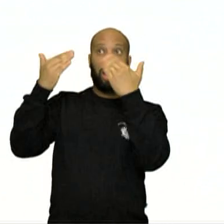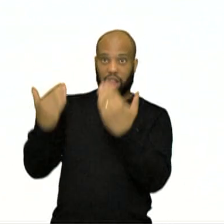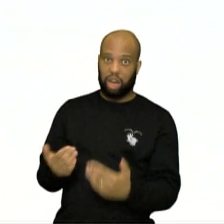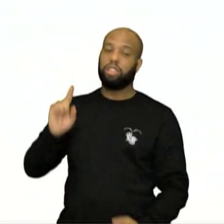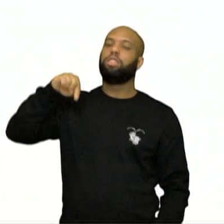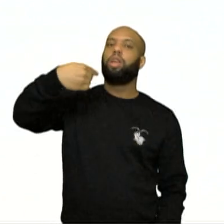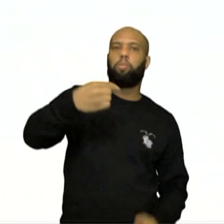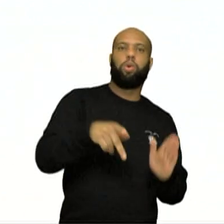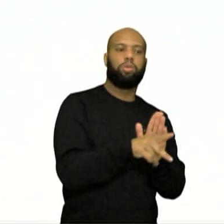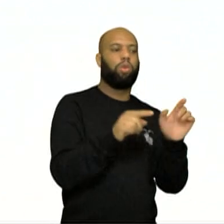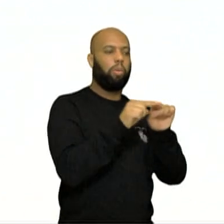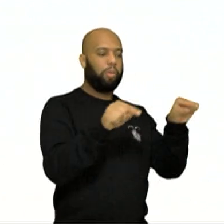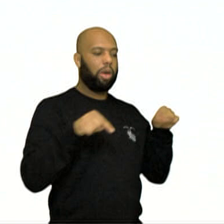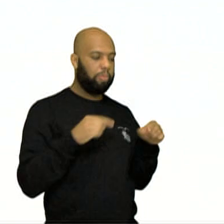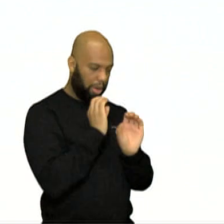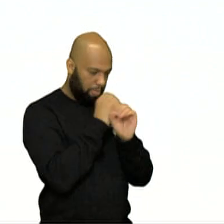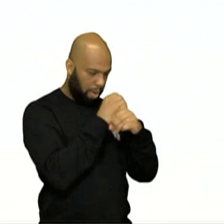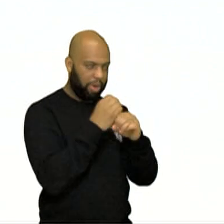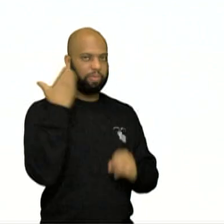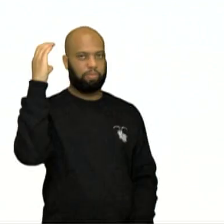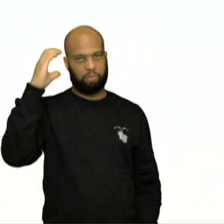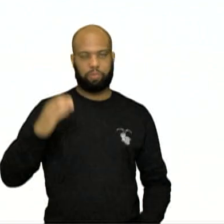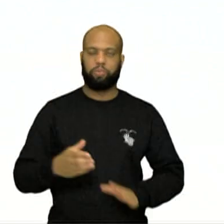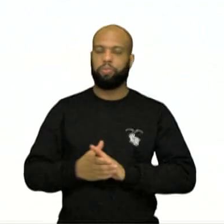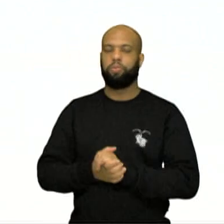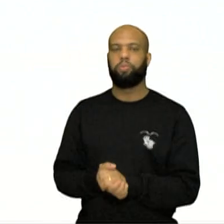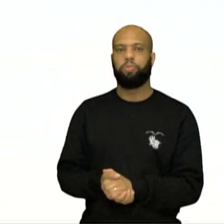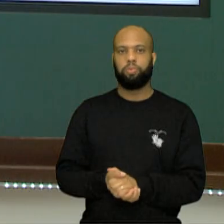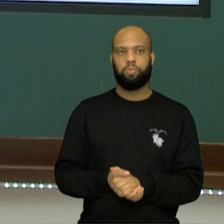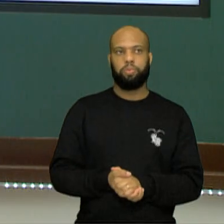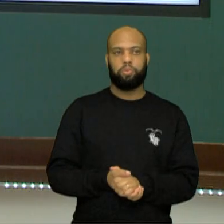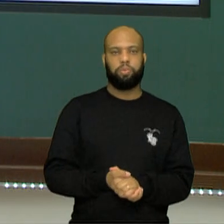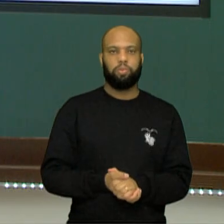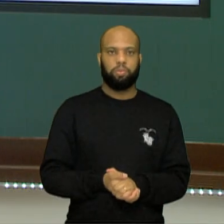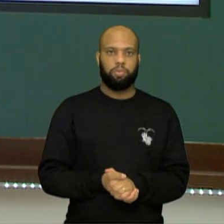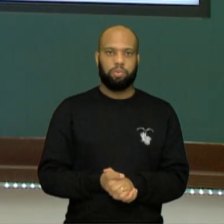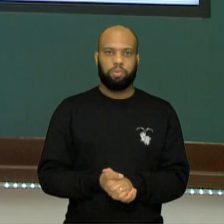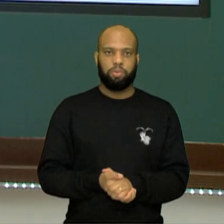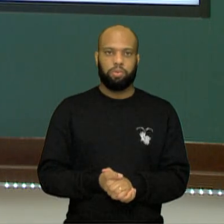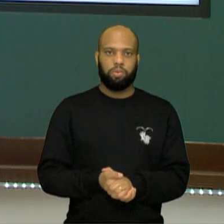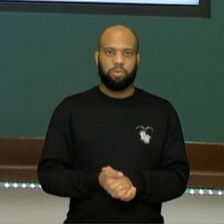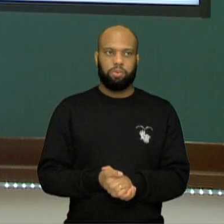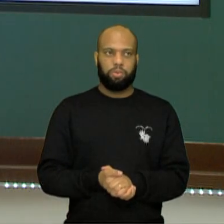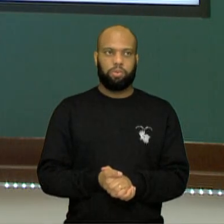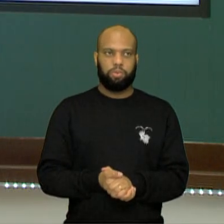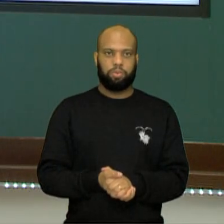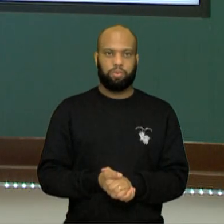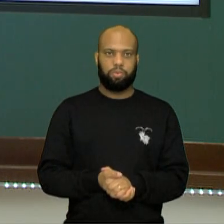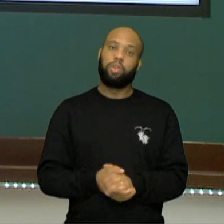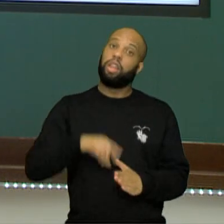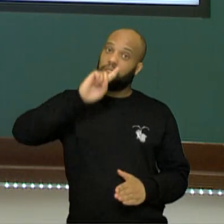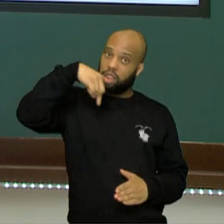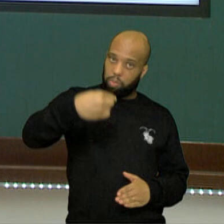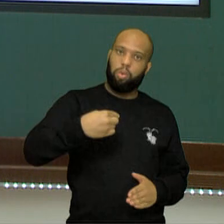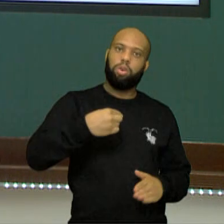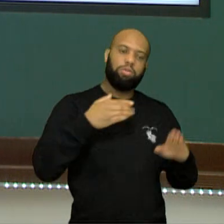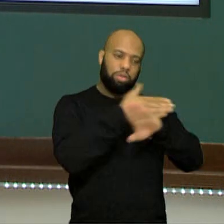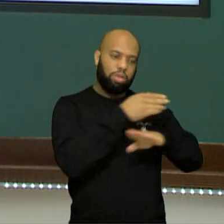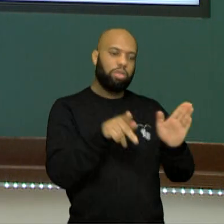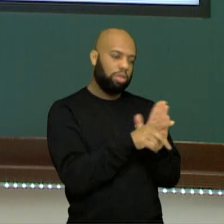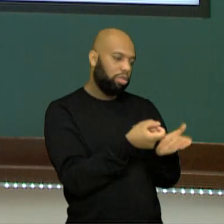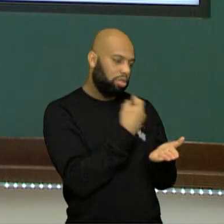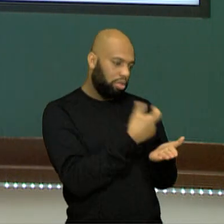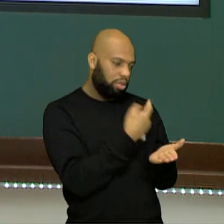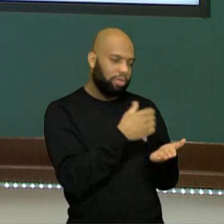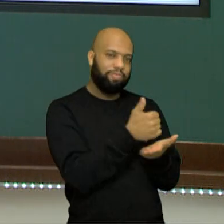analisada ou previamente descoberta através do estudo de plantas e depois se tornou um fármaco chamado, então, de